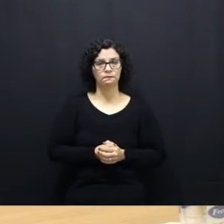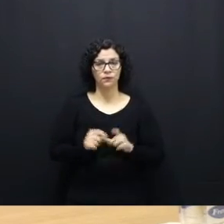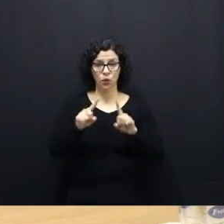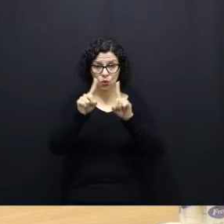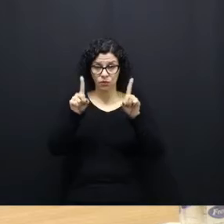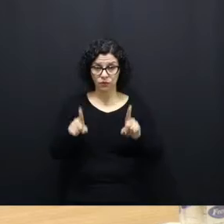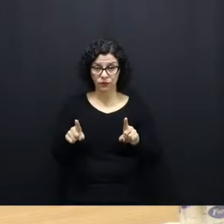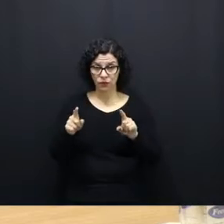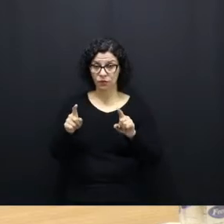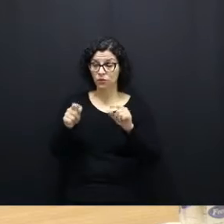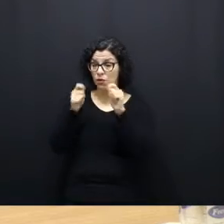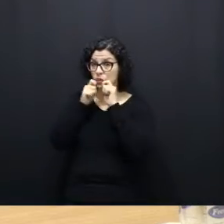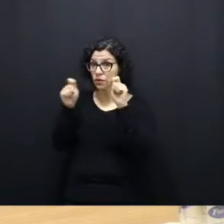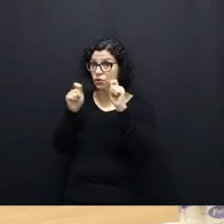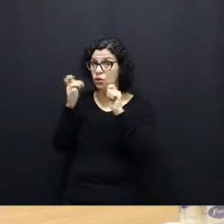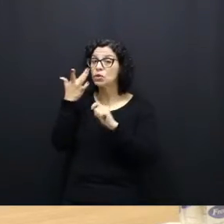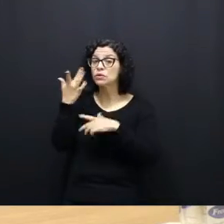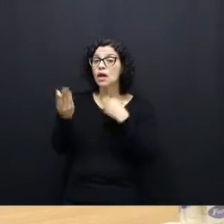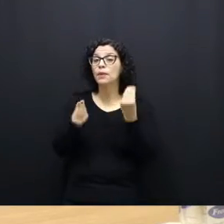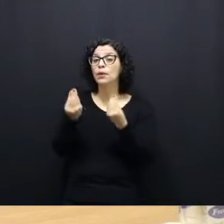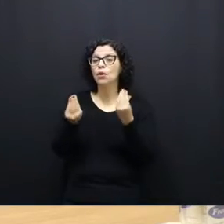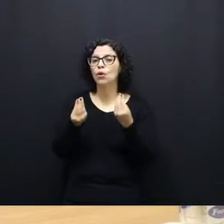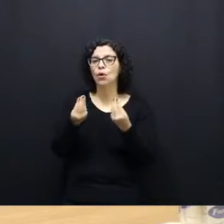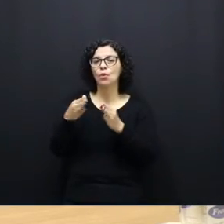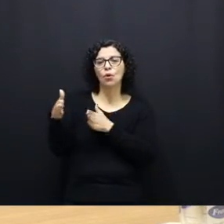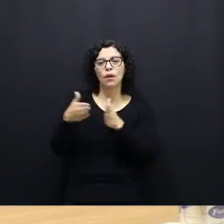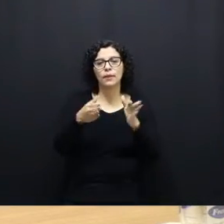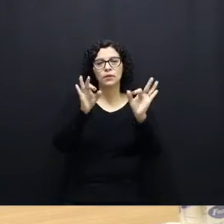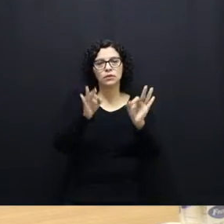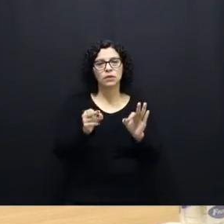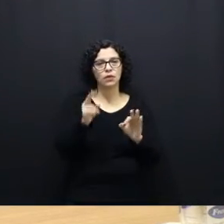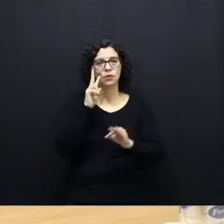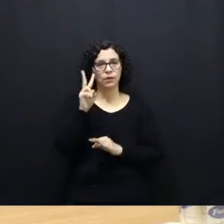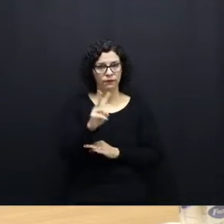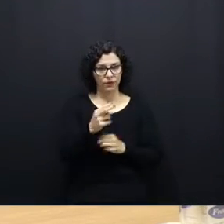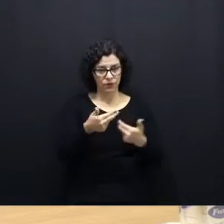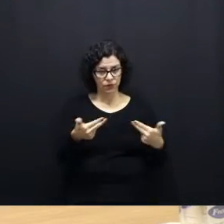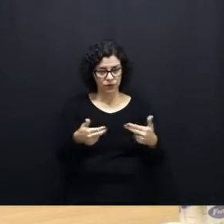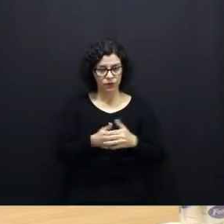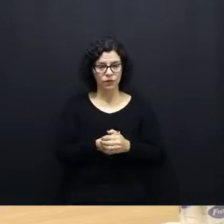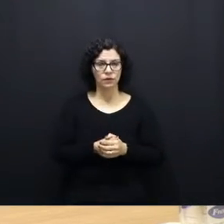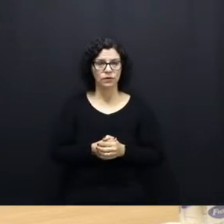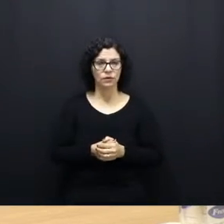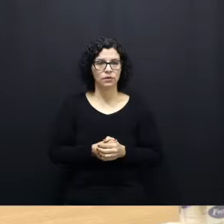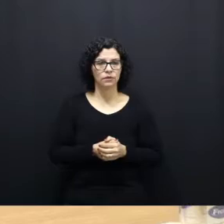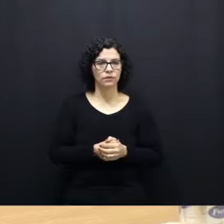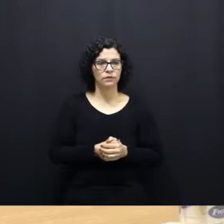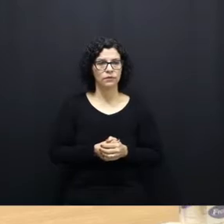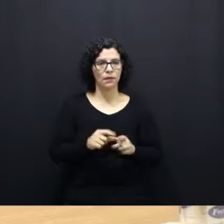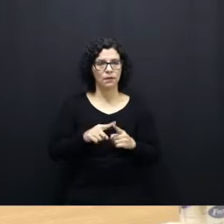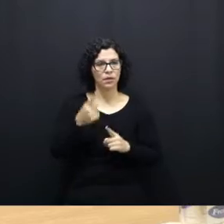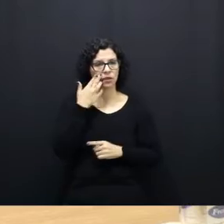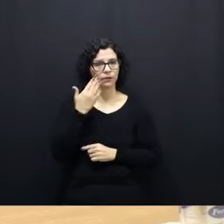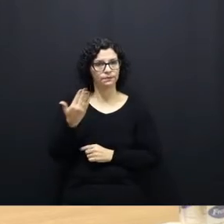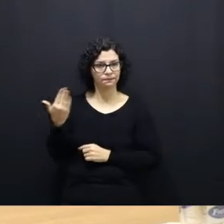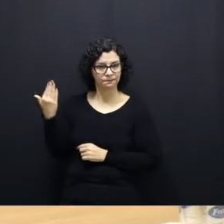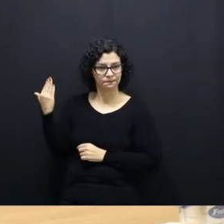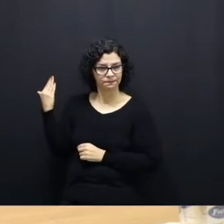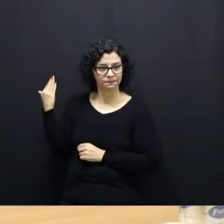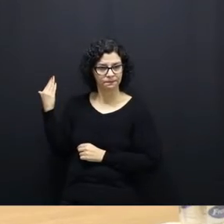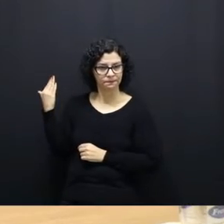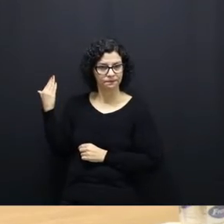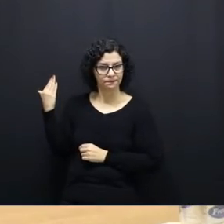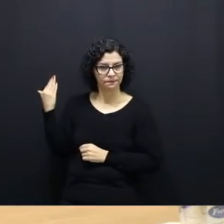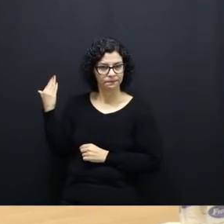servidores do seu gabinete não está sabendo o caminho e para chegar essas informações mas eu peço ao